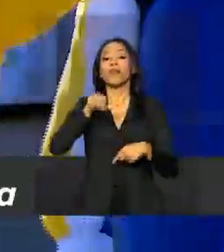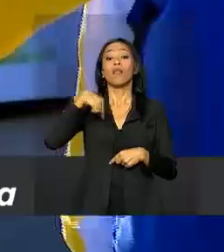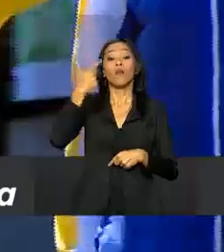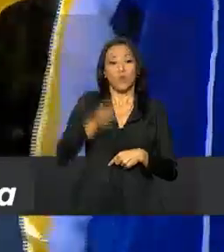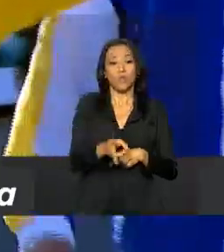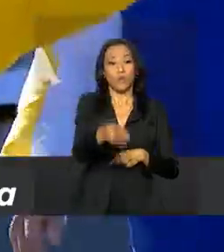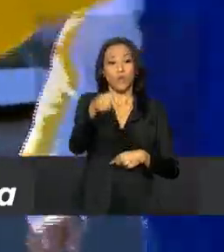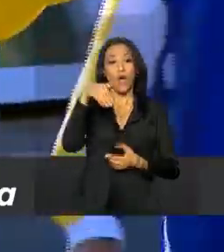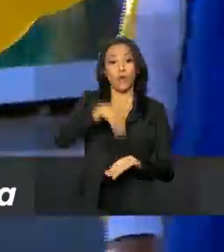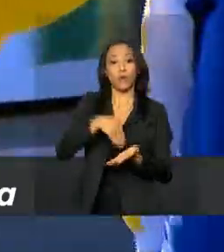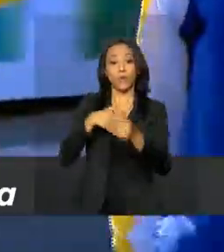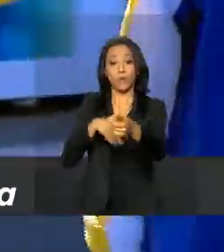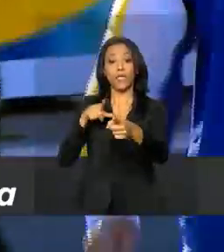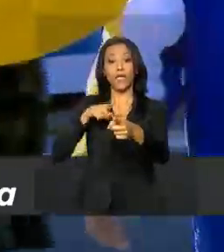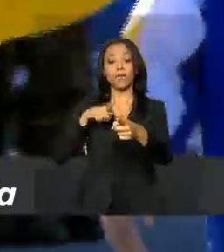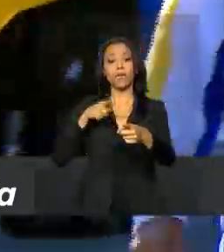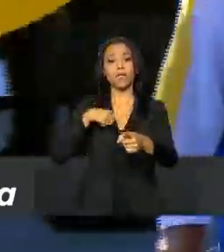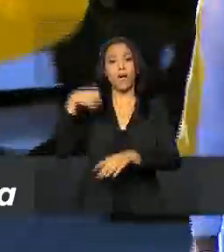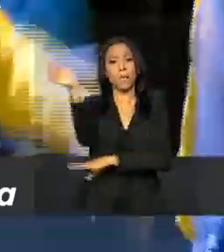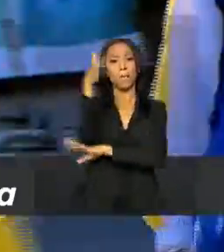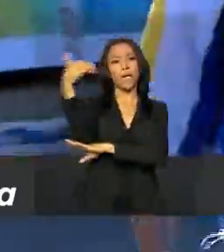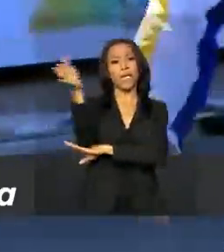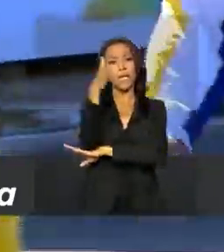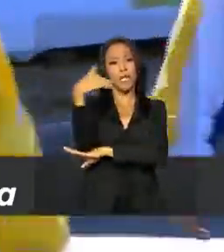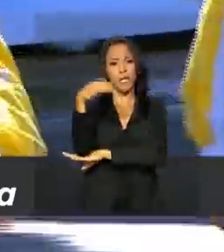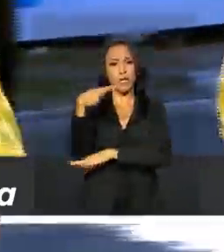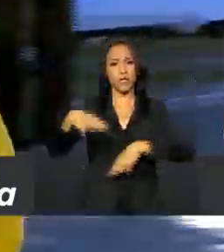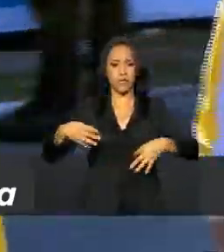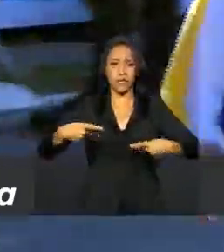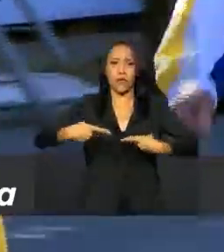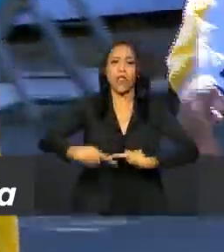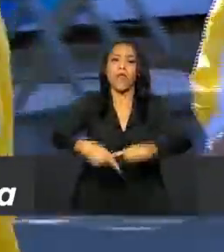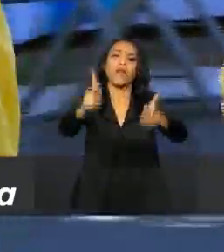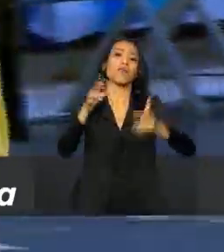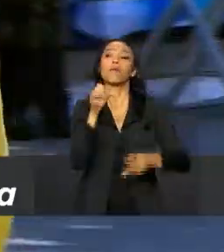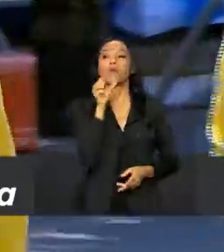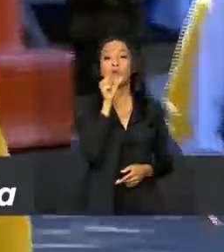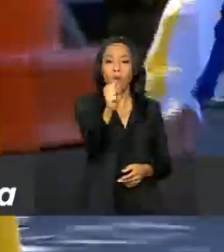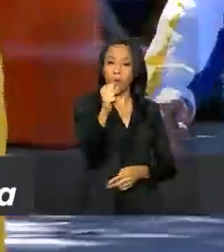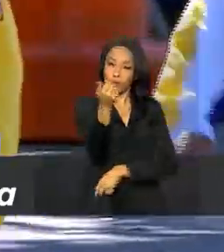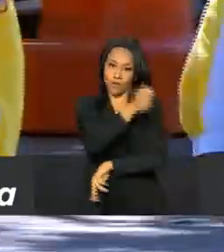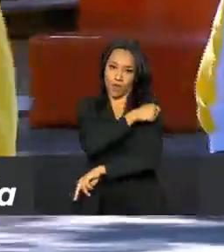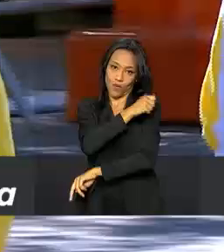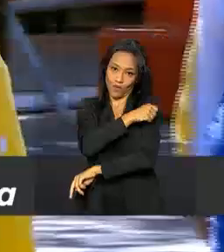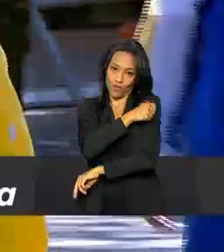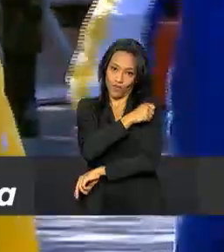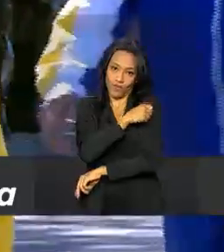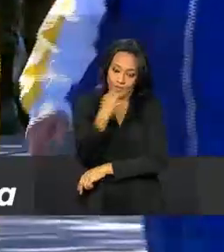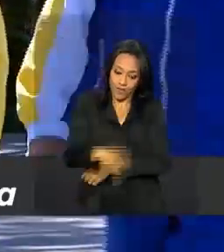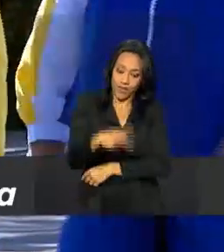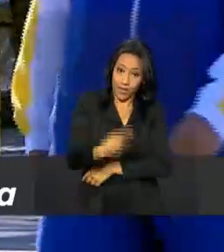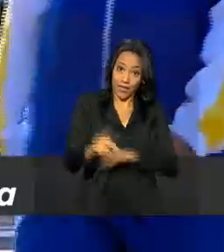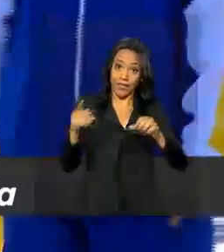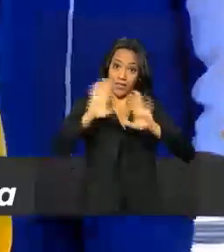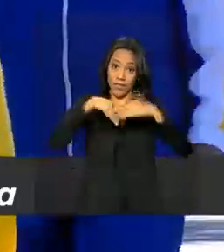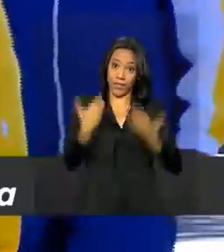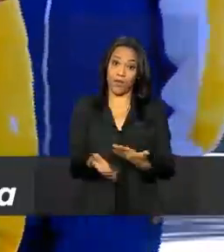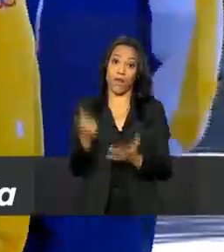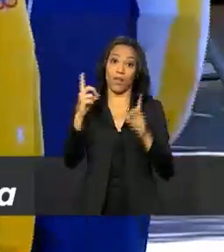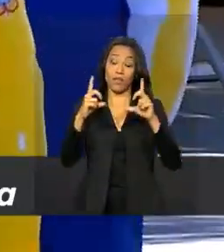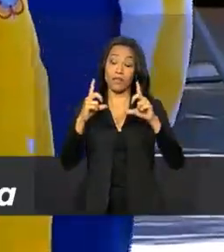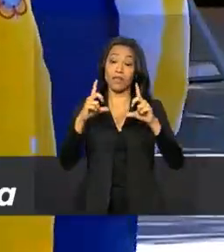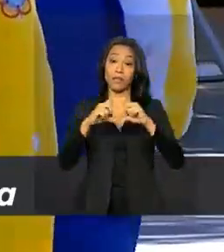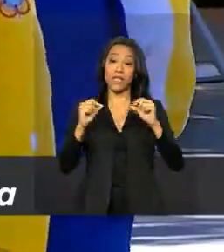bandeira nacional sendo conduzida por 8 alunos do Colégio Militar de Brasília, cada um representando